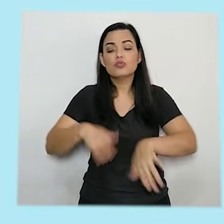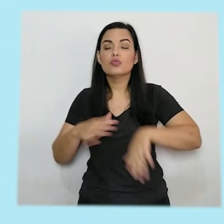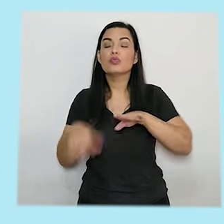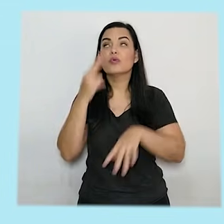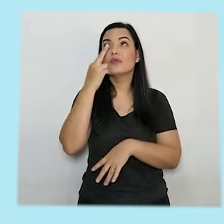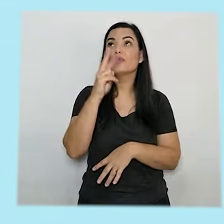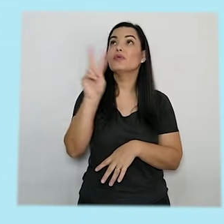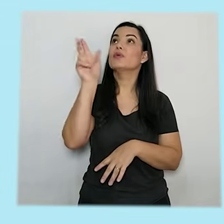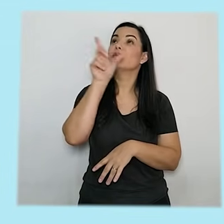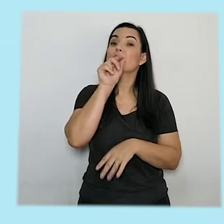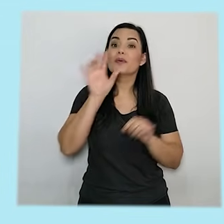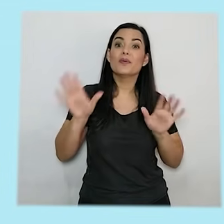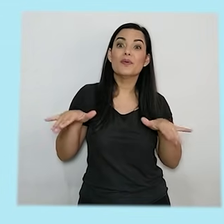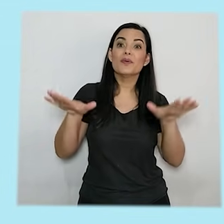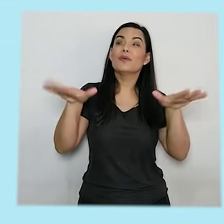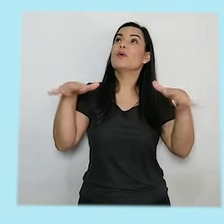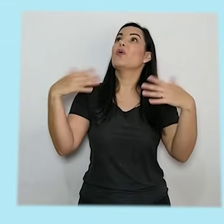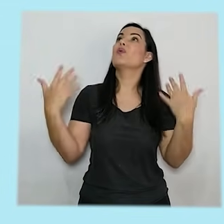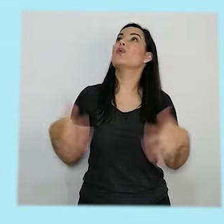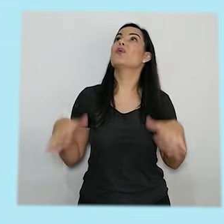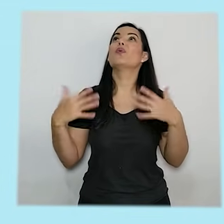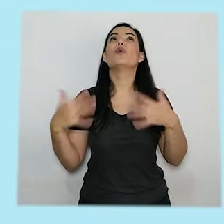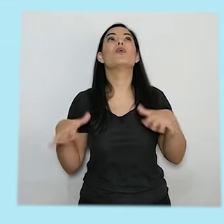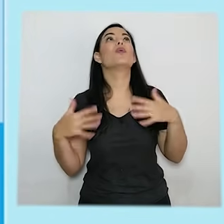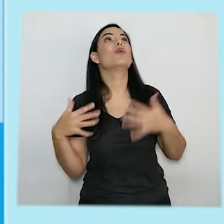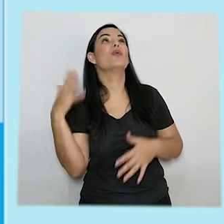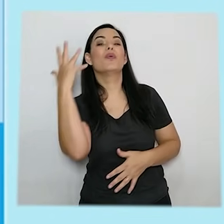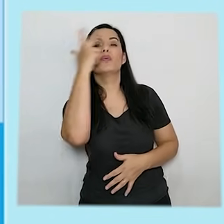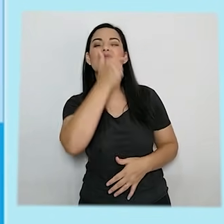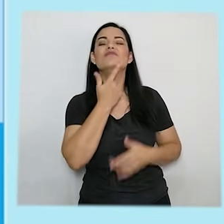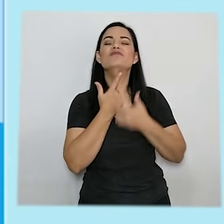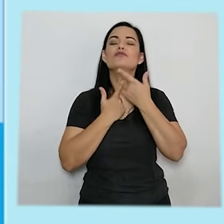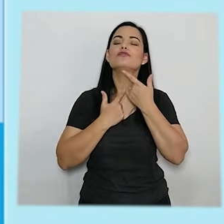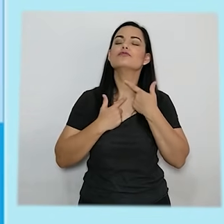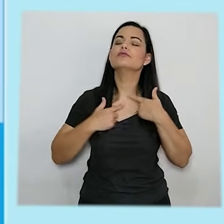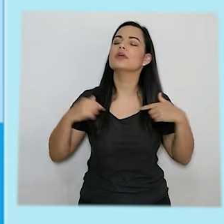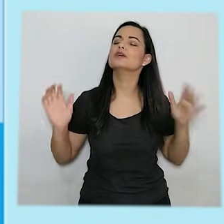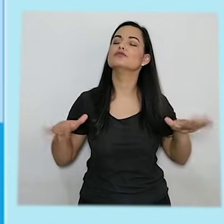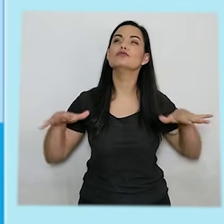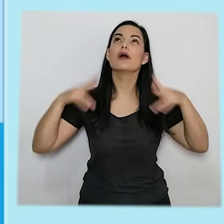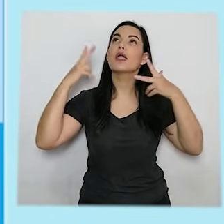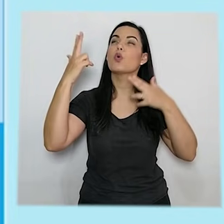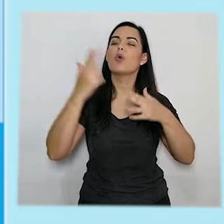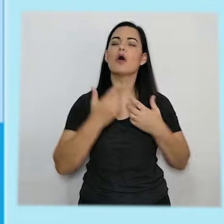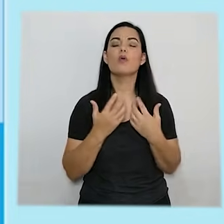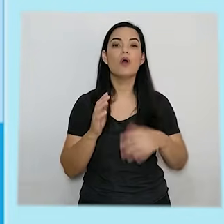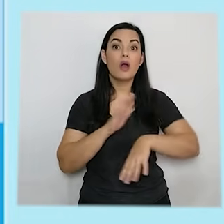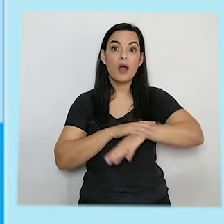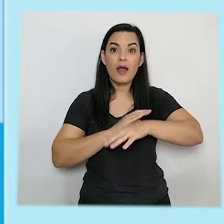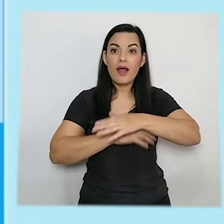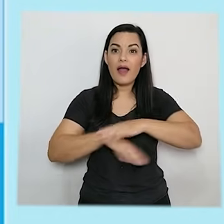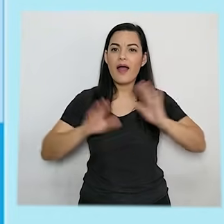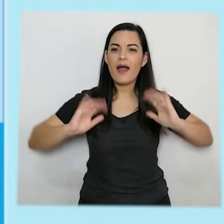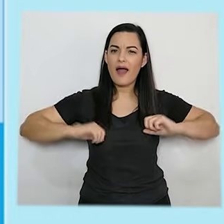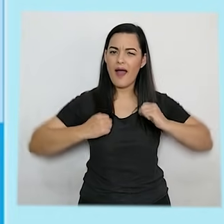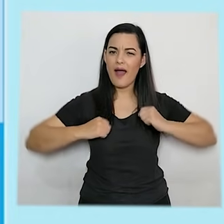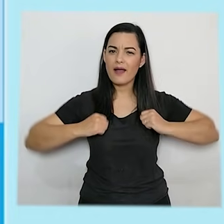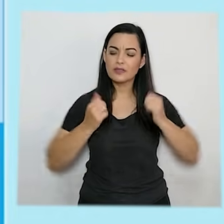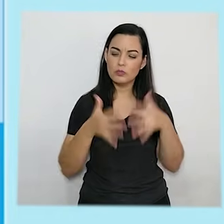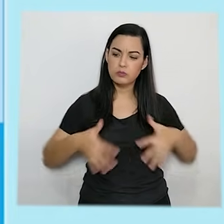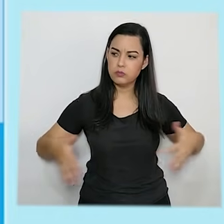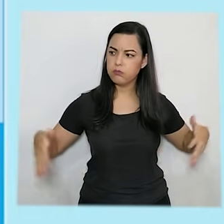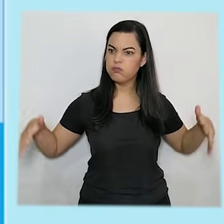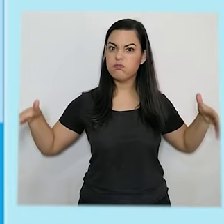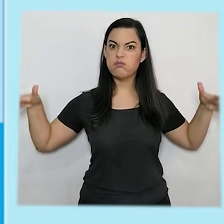inexplicável e incontrolável desejo de voar. Abriu as asas, que tinham ficado